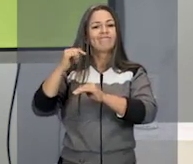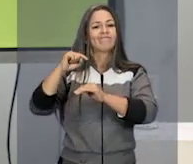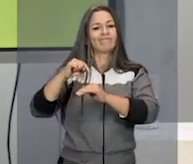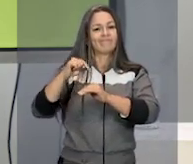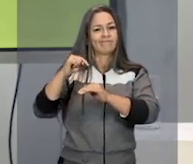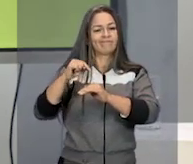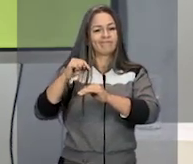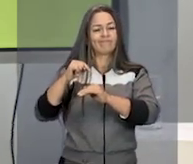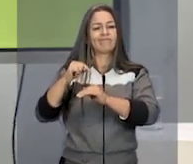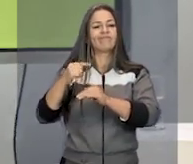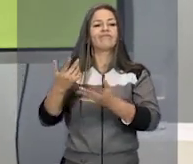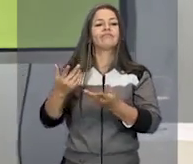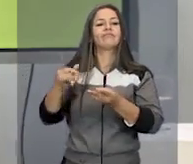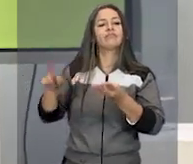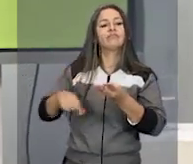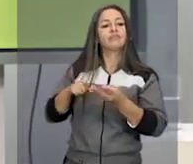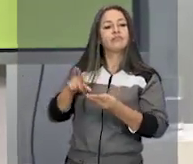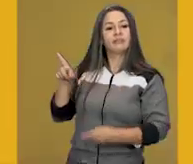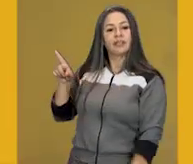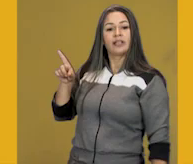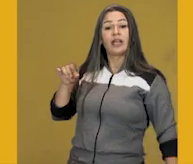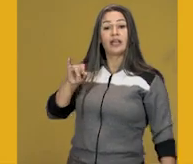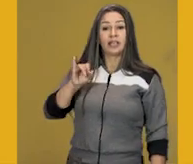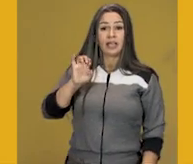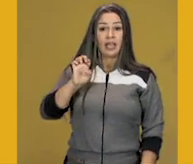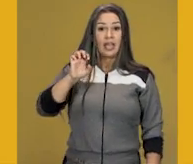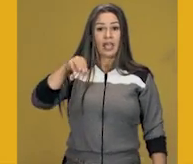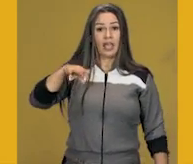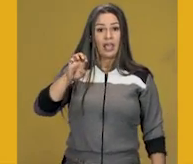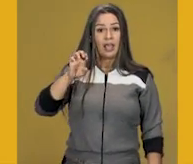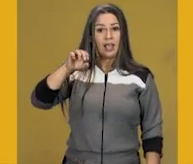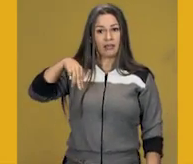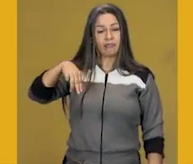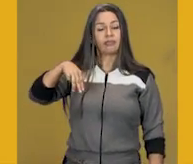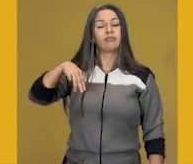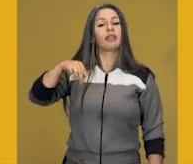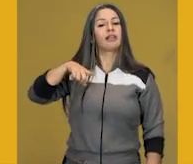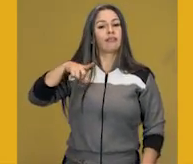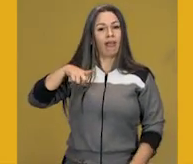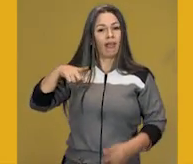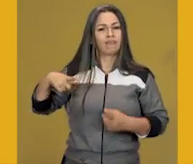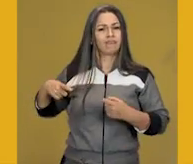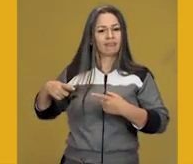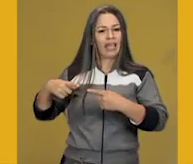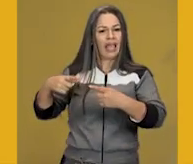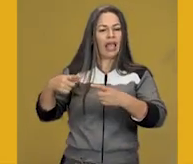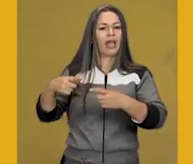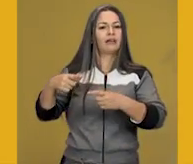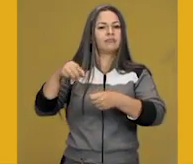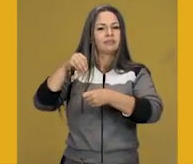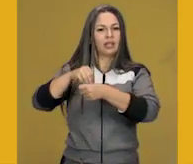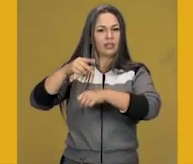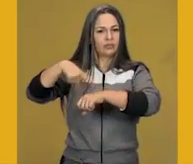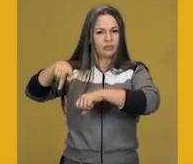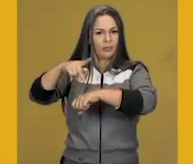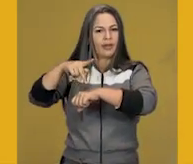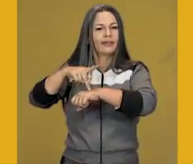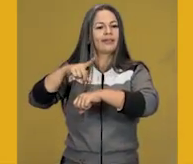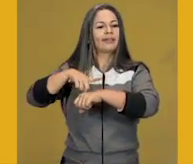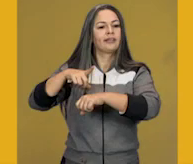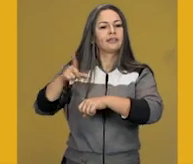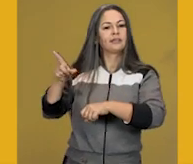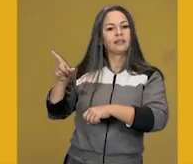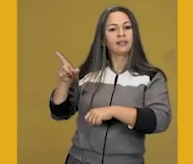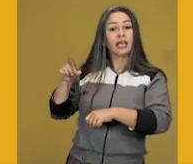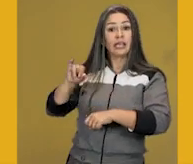lista de DH. E o Iêmen, que vive a mesma situação da Síria, né? Eles vivem uma guerra civil há um bom tempo, tem o DH de